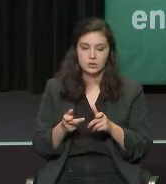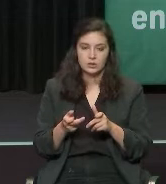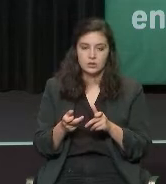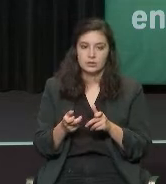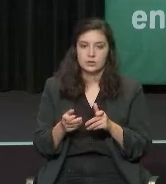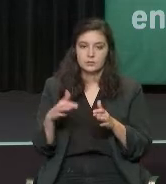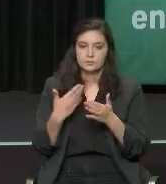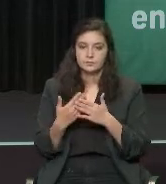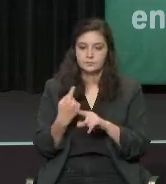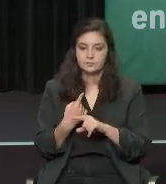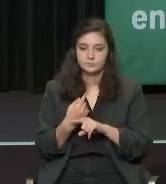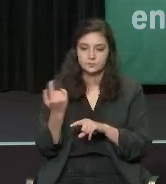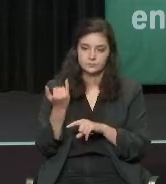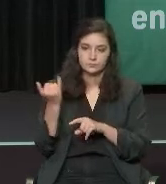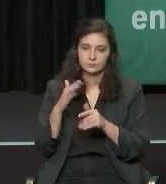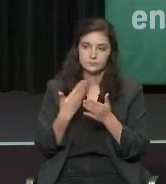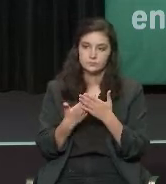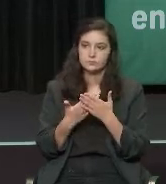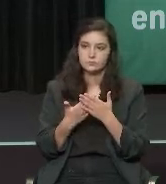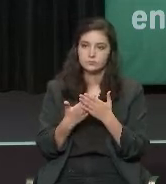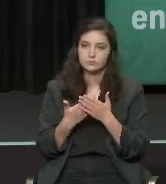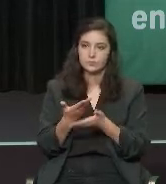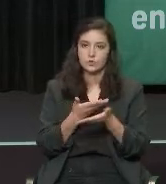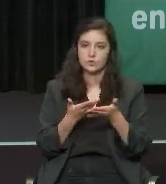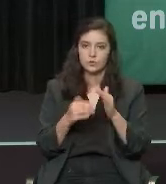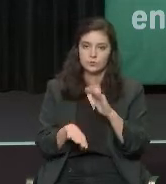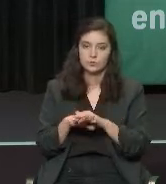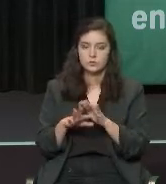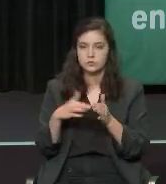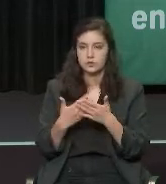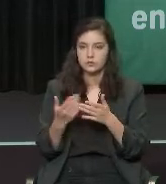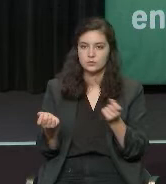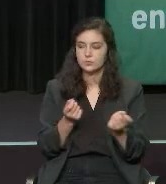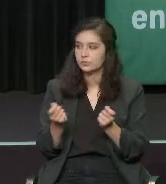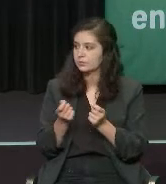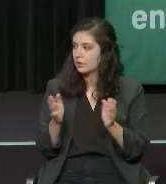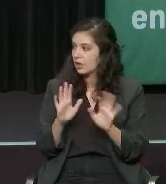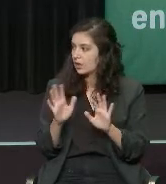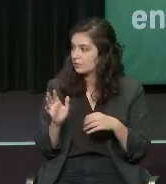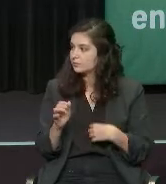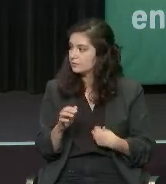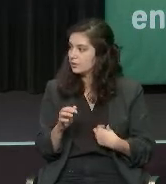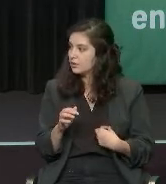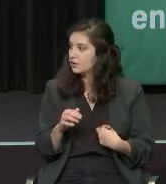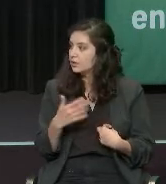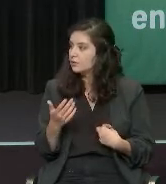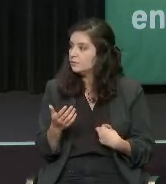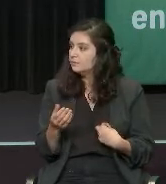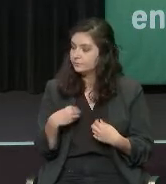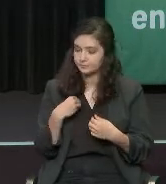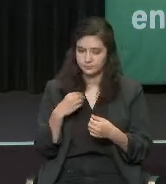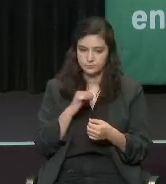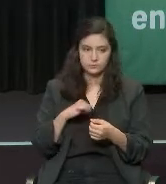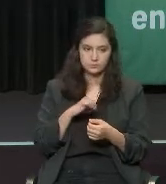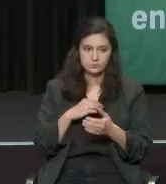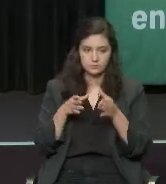os dirigentes máximos das instituições cooperem ao máximo nível e não se deixem ir nas disputas parcelares que existem. Portanto, a nossa preocupação